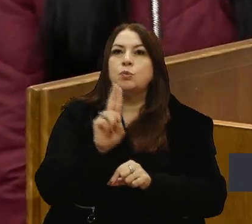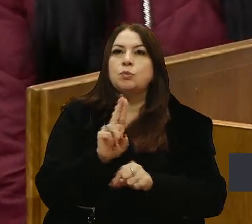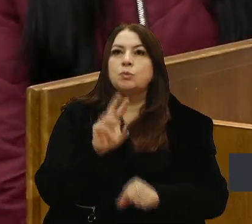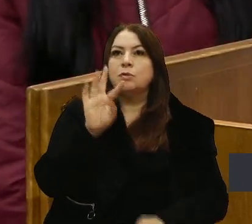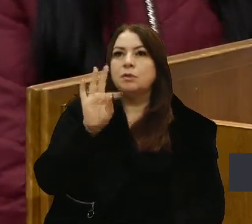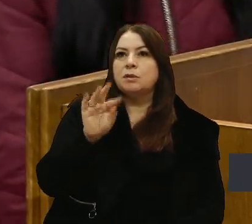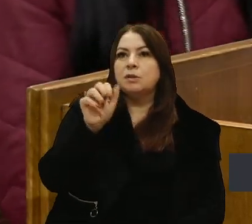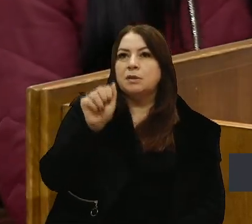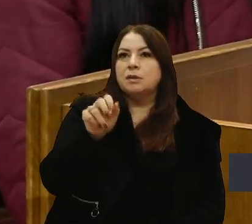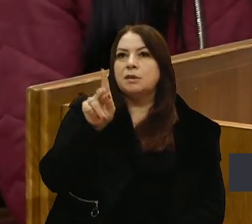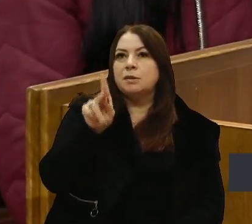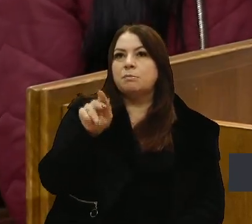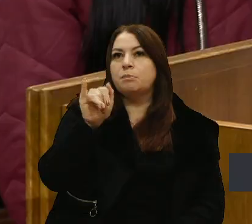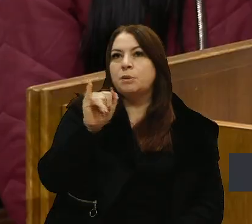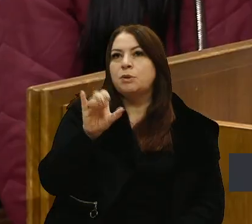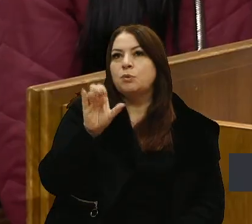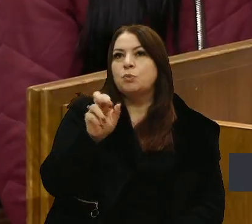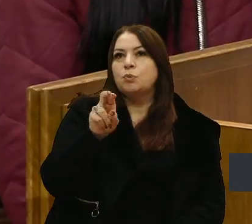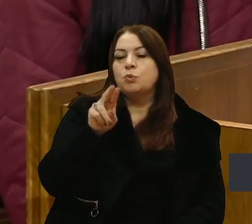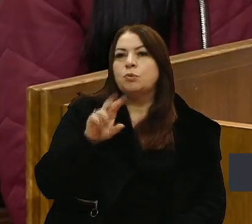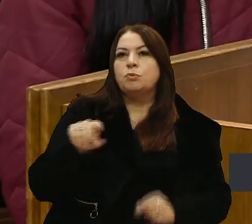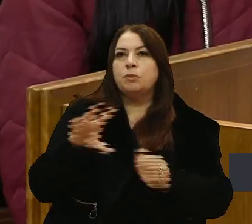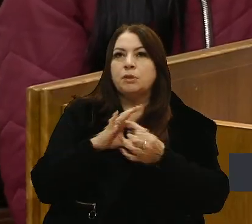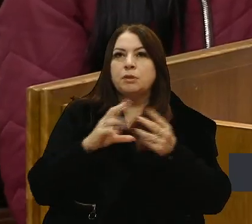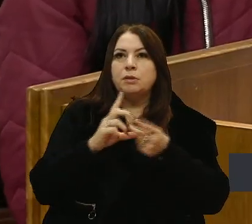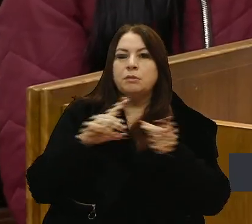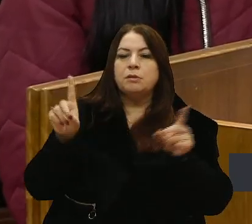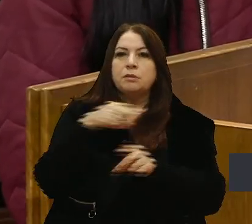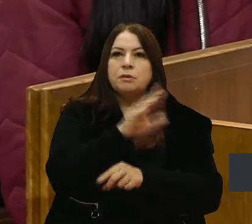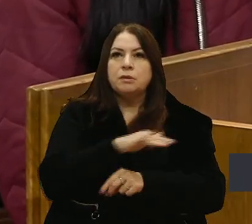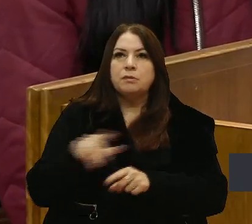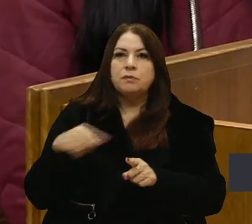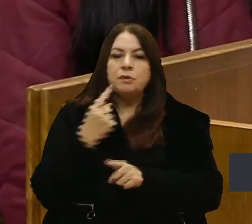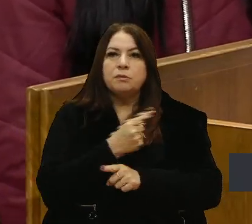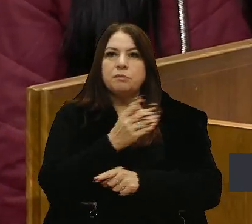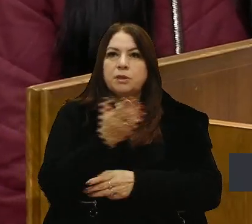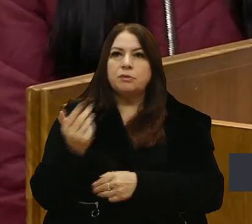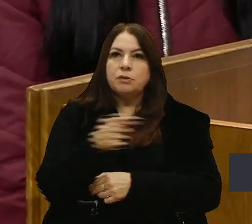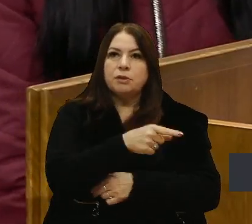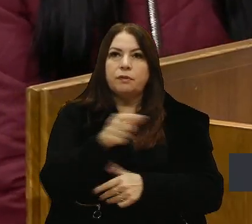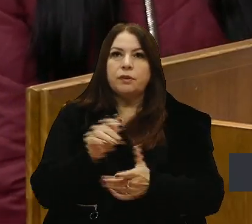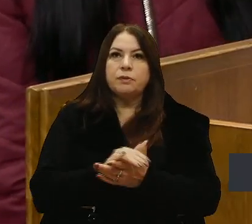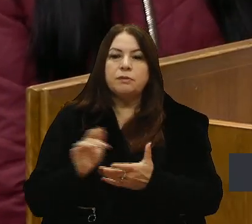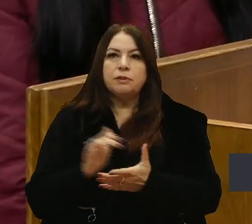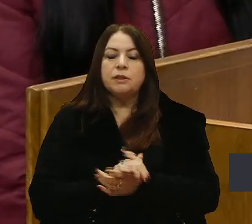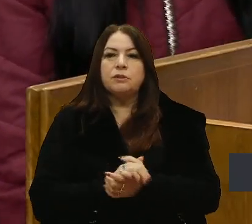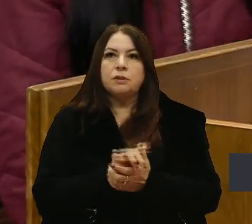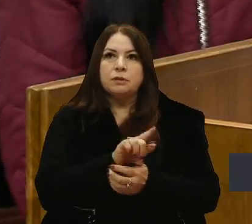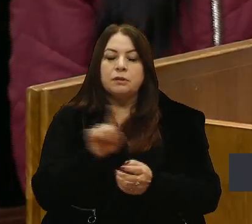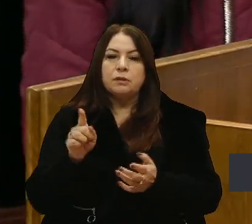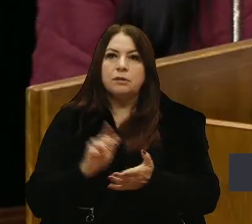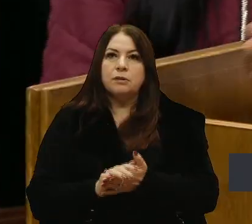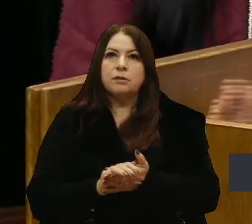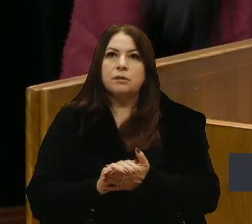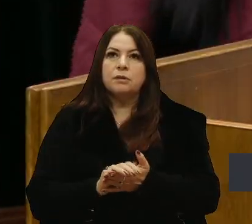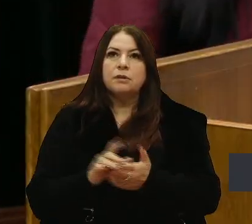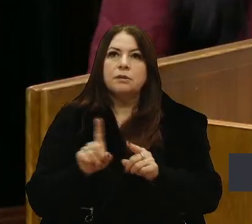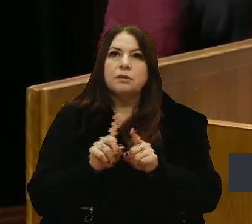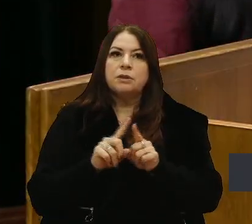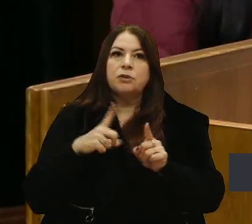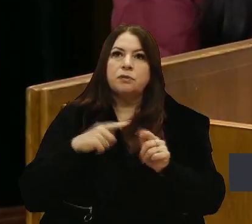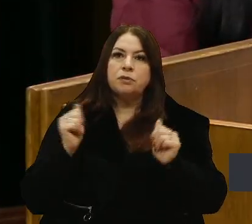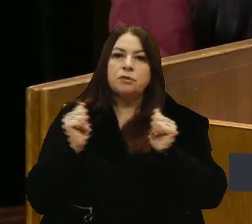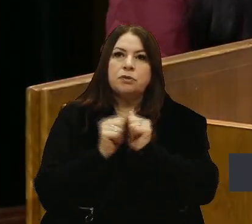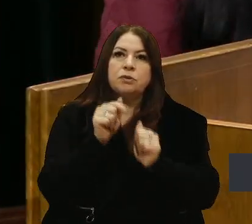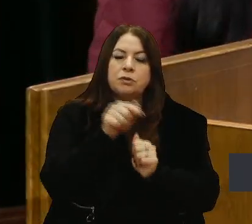Tapicuru, que foi escolhido de uma forma democrática pelas crianças e pelos adolescentes. E também já estivemos